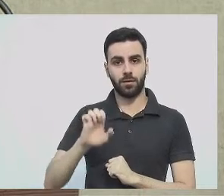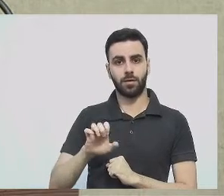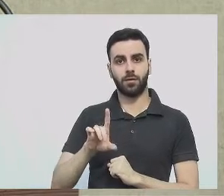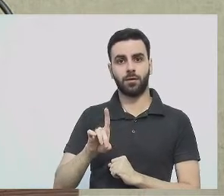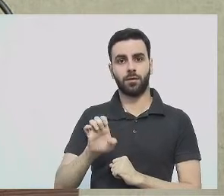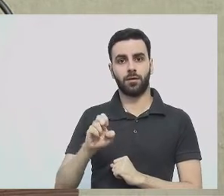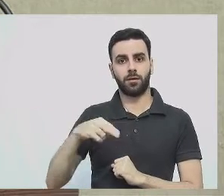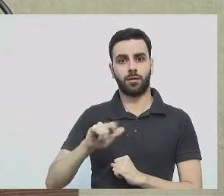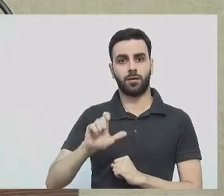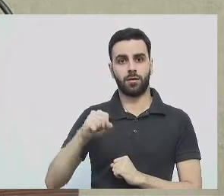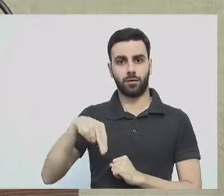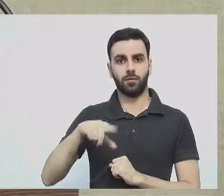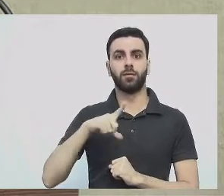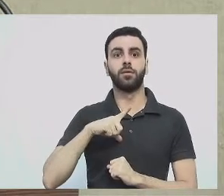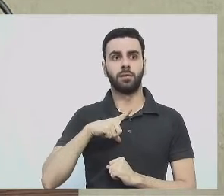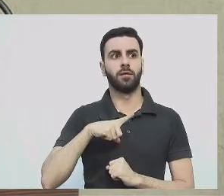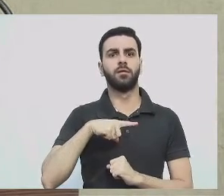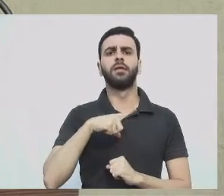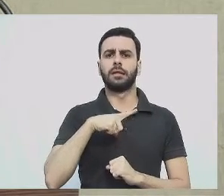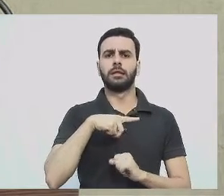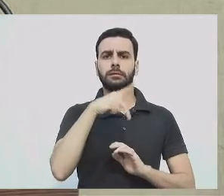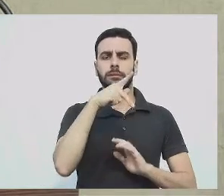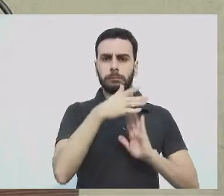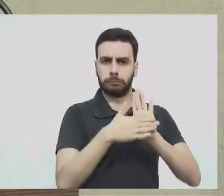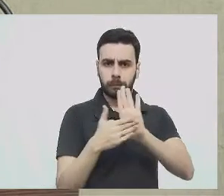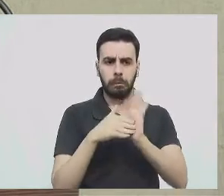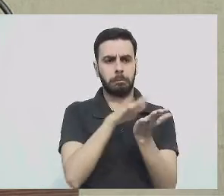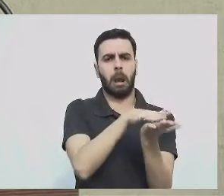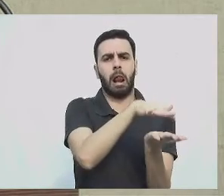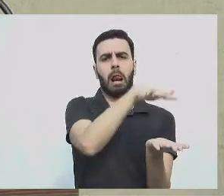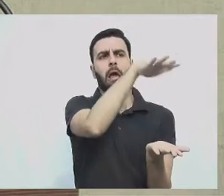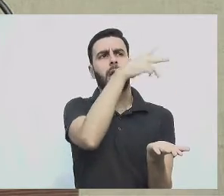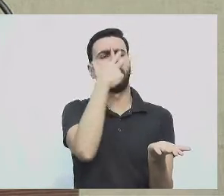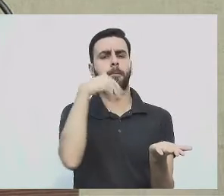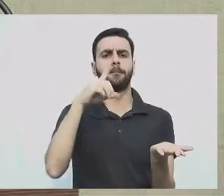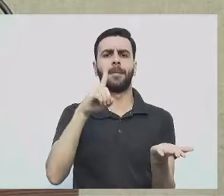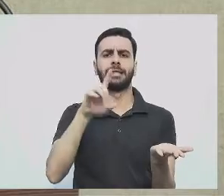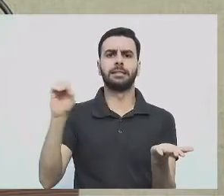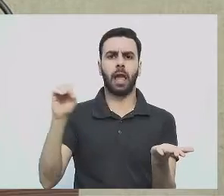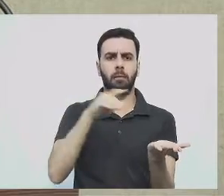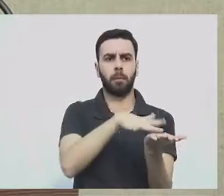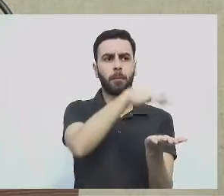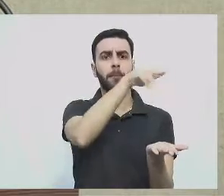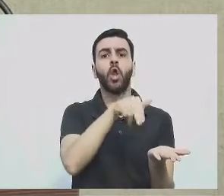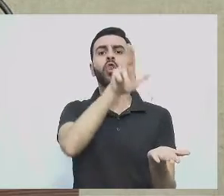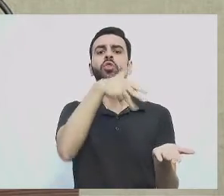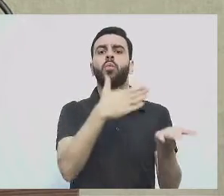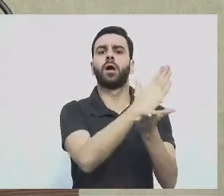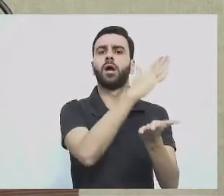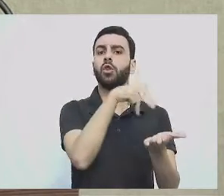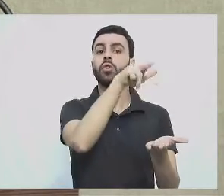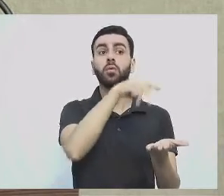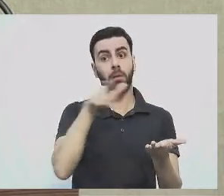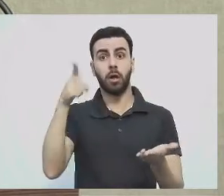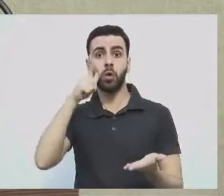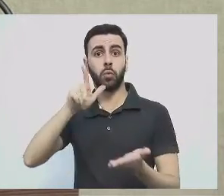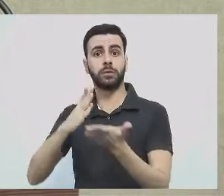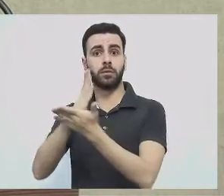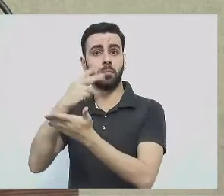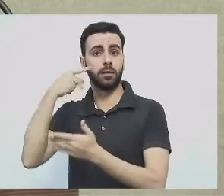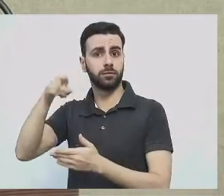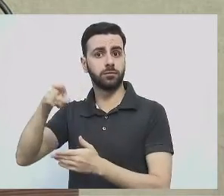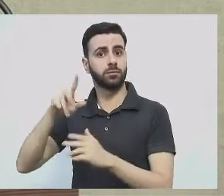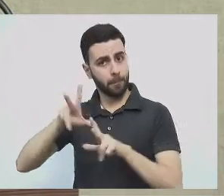Edenilson, ele trouxe um dia aqui um monte de indicação, acho que dá mais de 100. Nunca foi atendido. Foi reeleito,